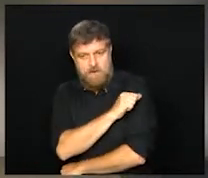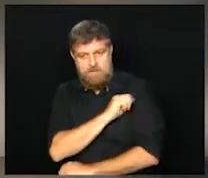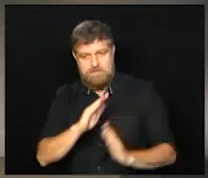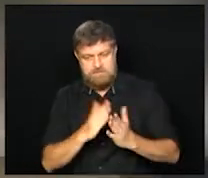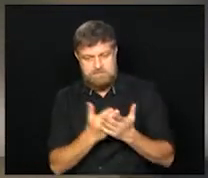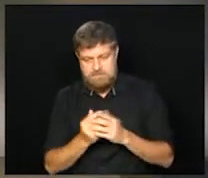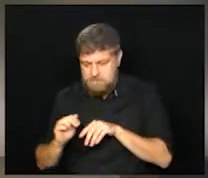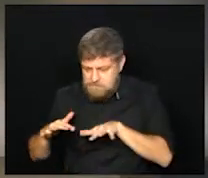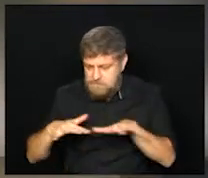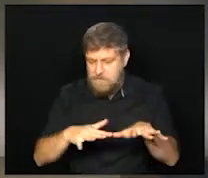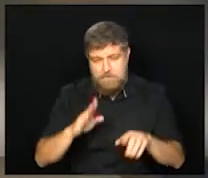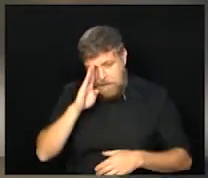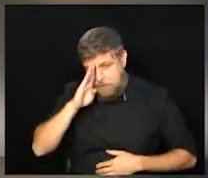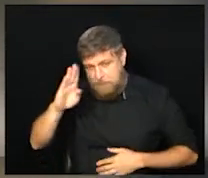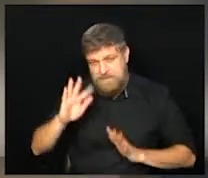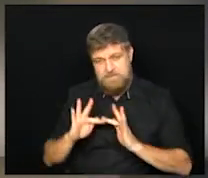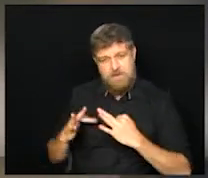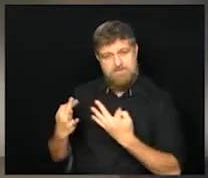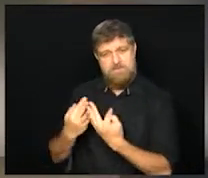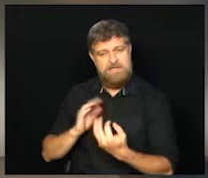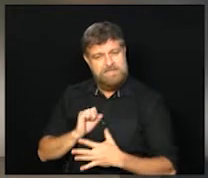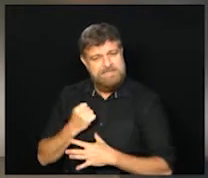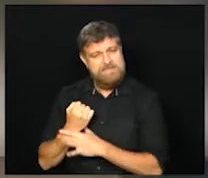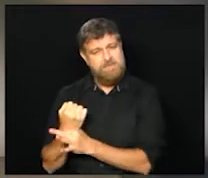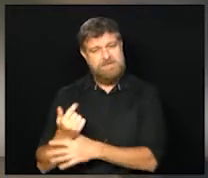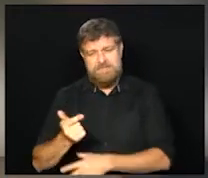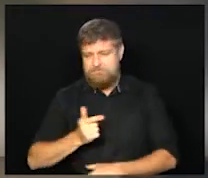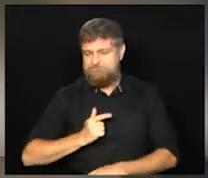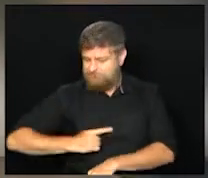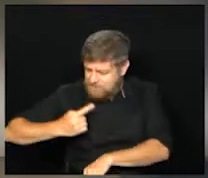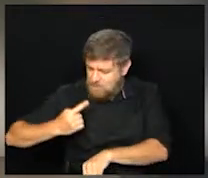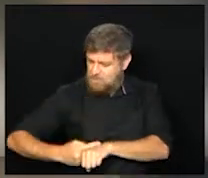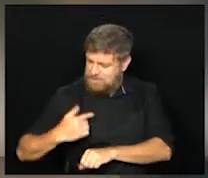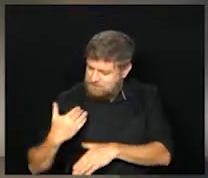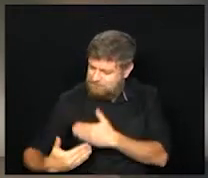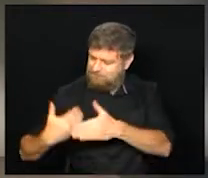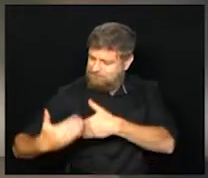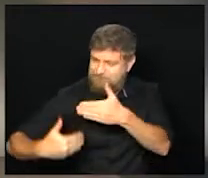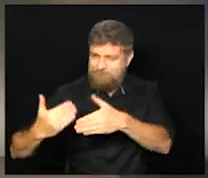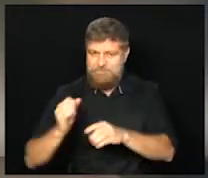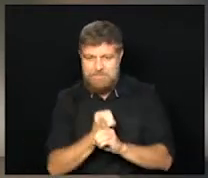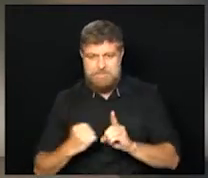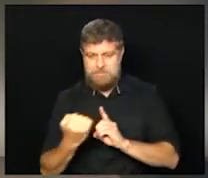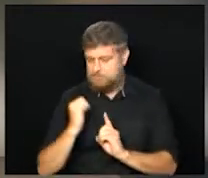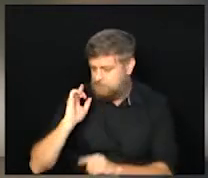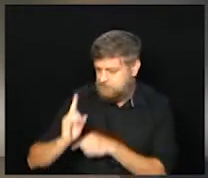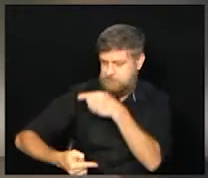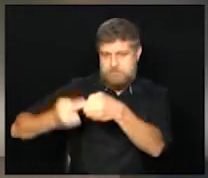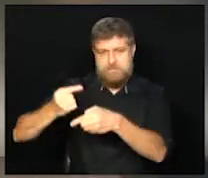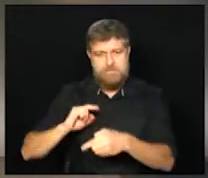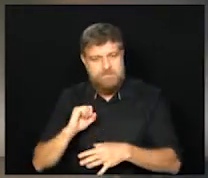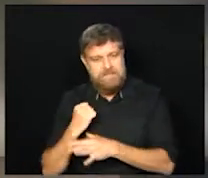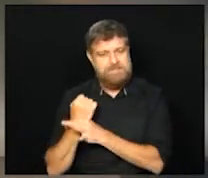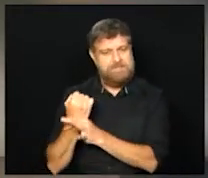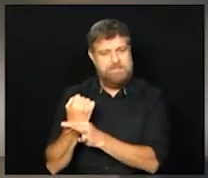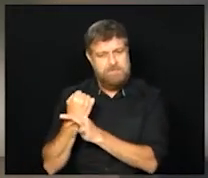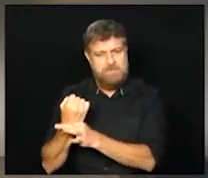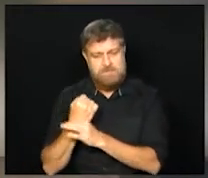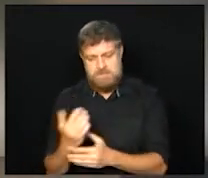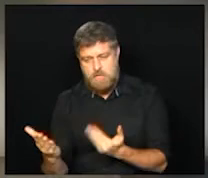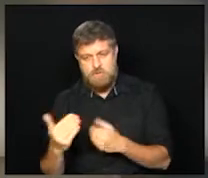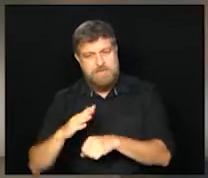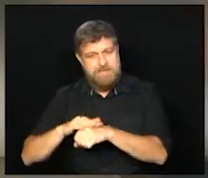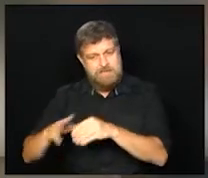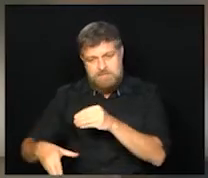especialmente para essas famílias que vão ter muito mais segurança. Nesse momento de avanço de toda a sociedade, dar segurança a esses jovens com comorbidades